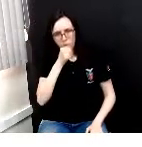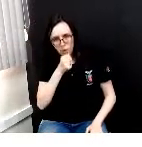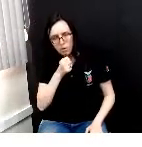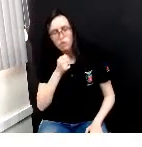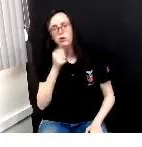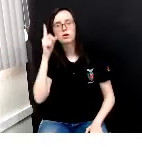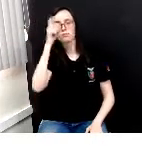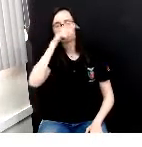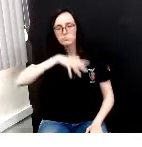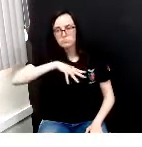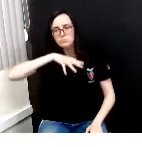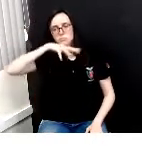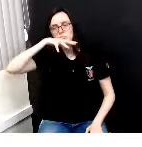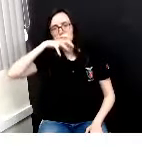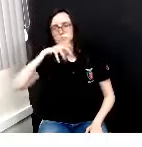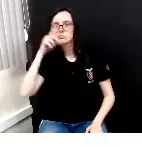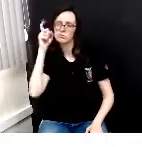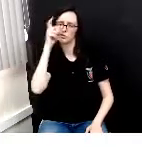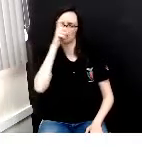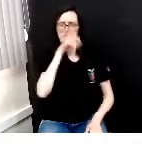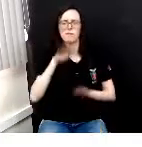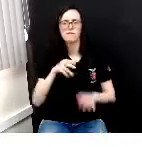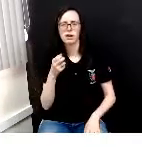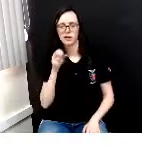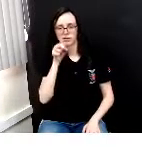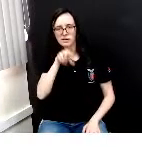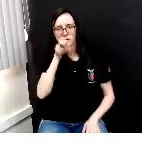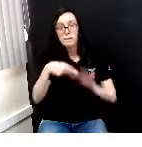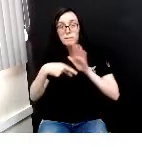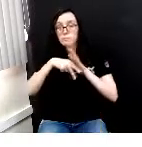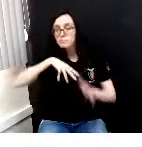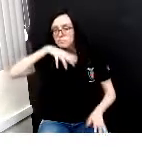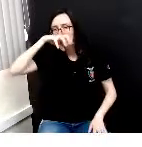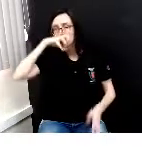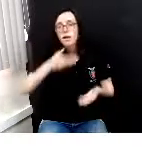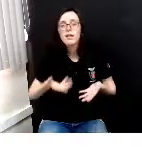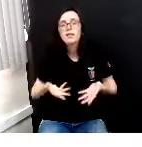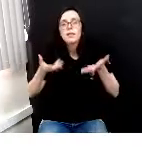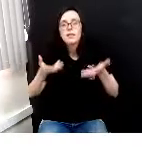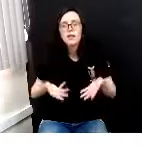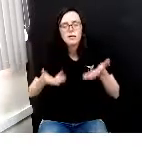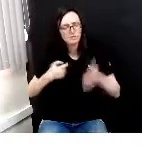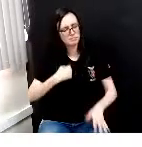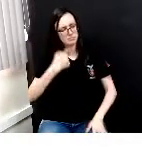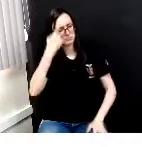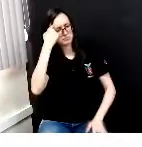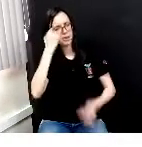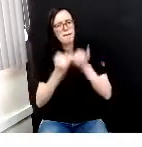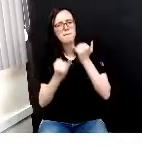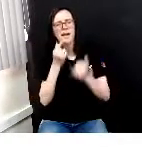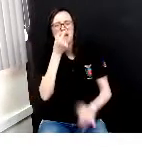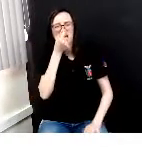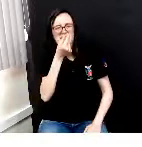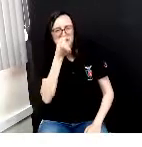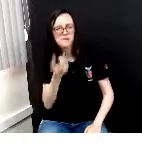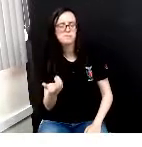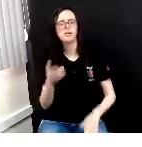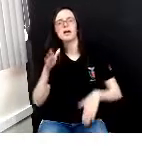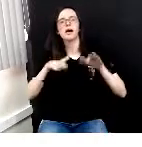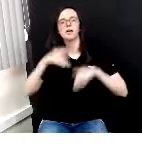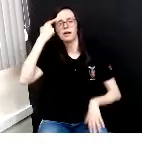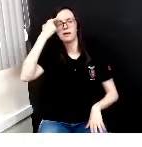dificuldade para respirar. São desde infecções respiratórias leves que imitam um quadro gripal, um quadro